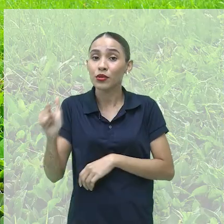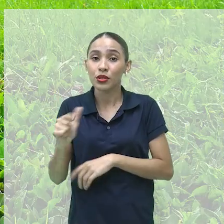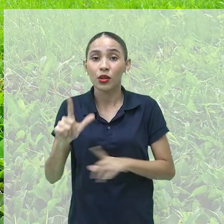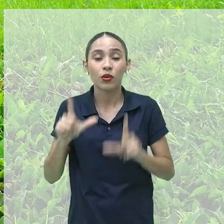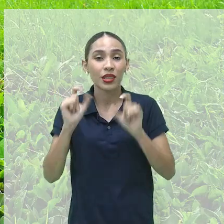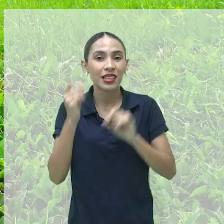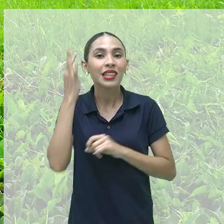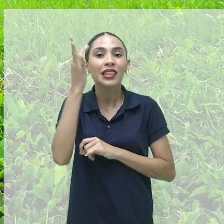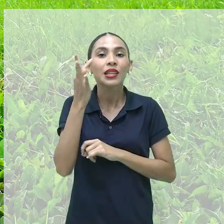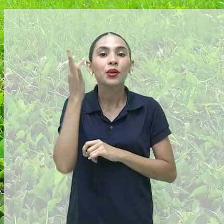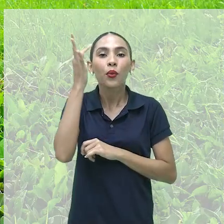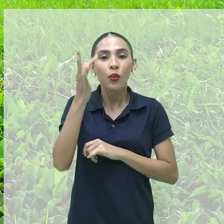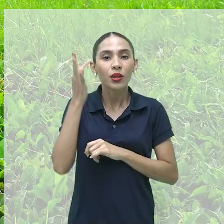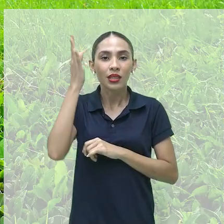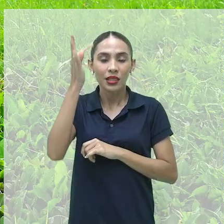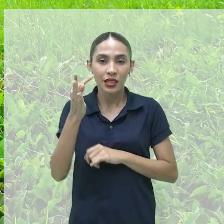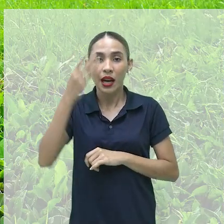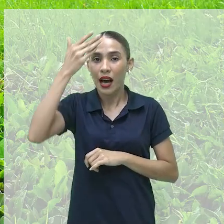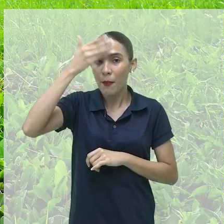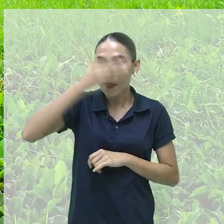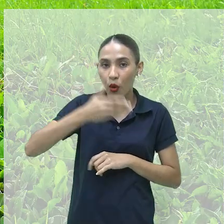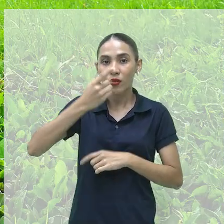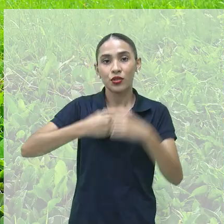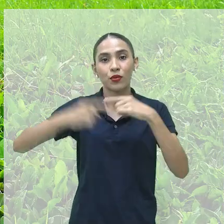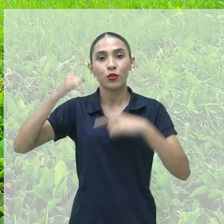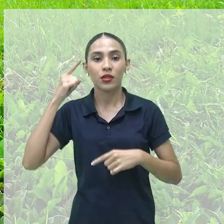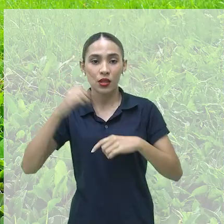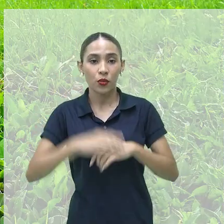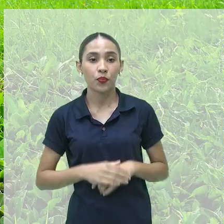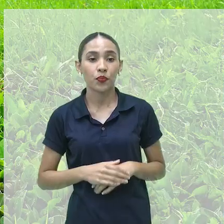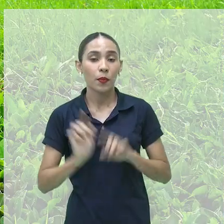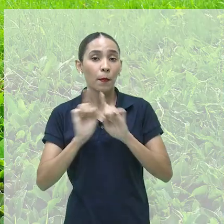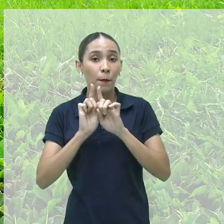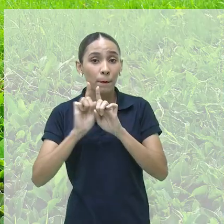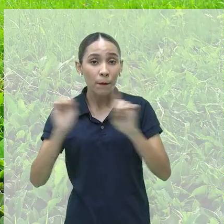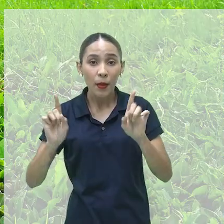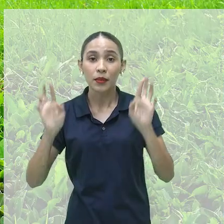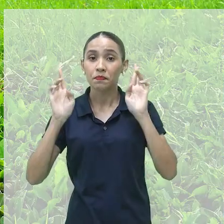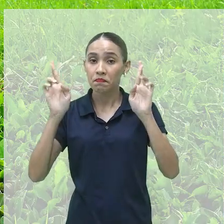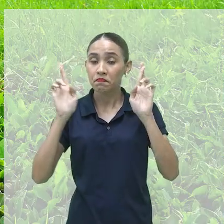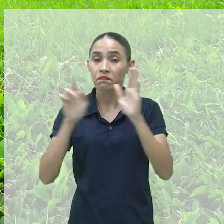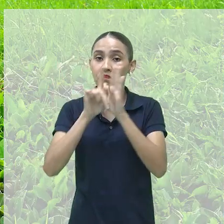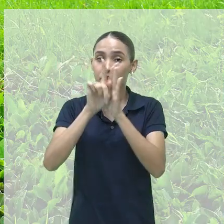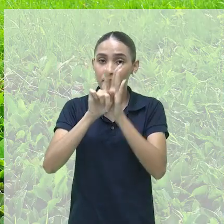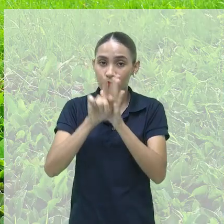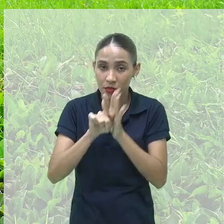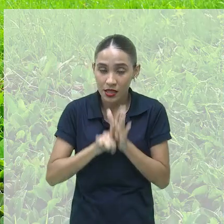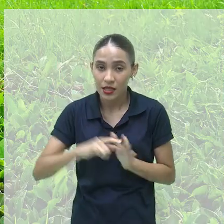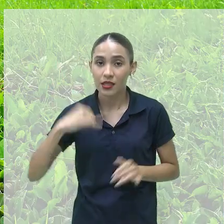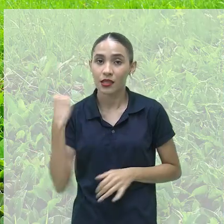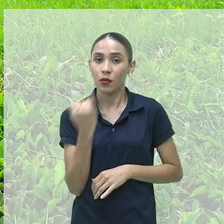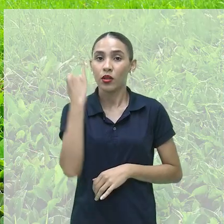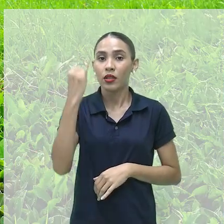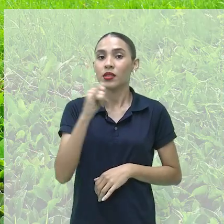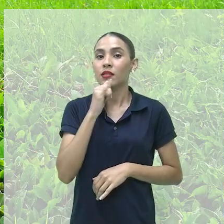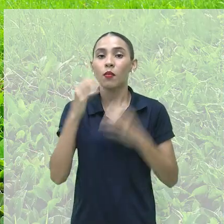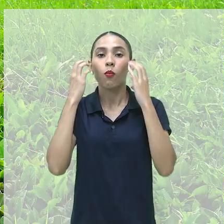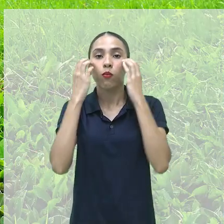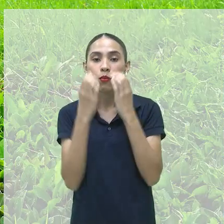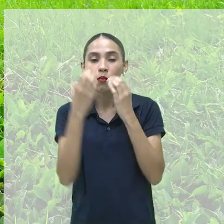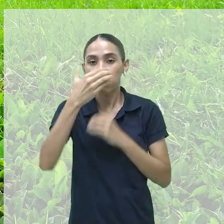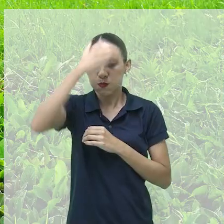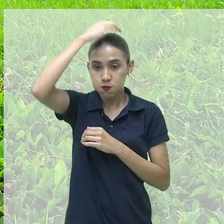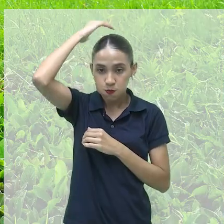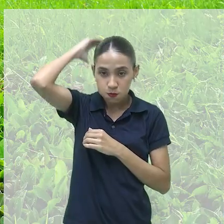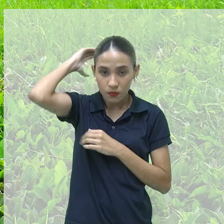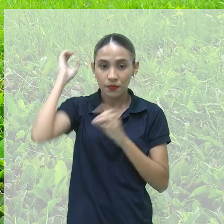que não havia teoria sobre as evidências evolutivas, né? Mas graças a observadores importantes aí